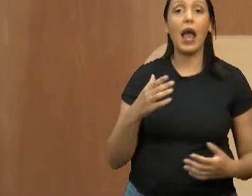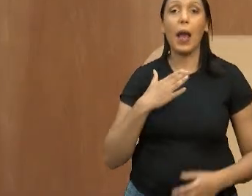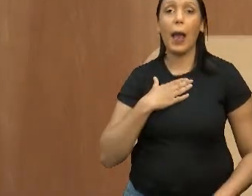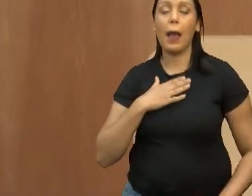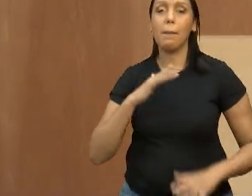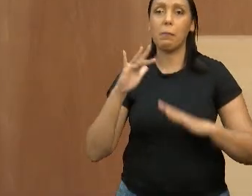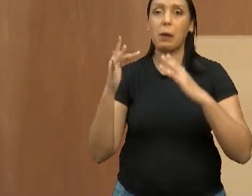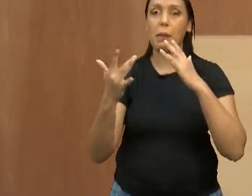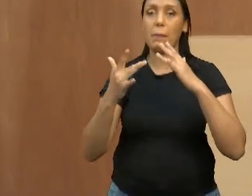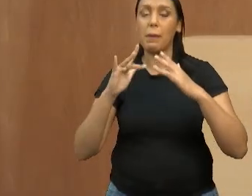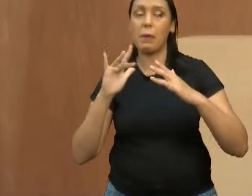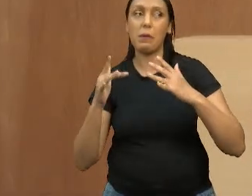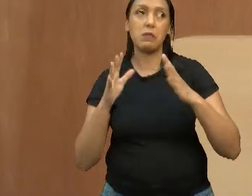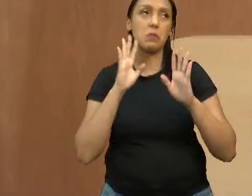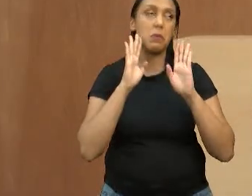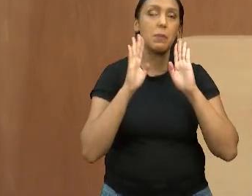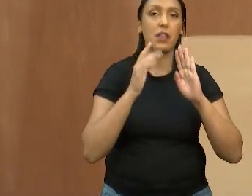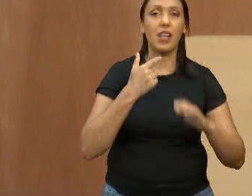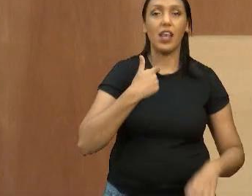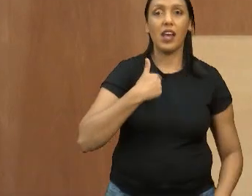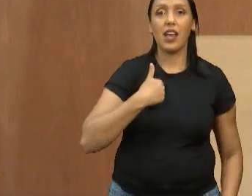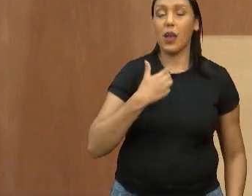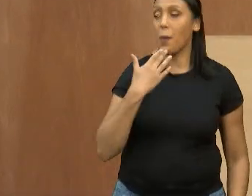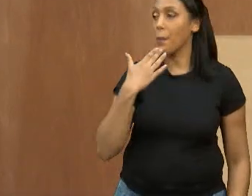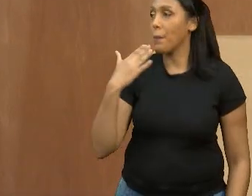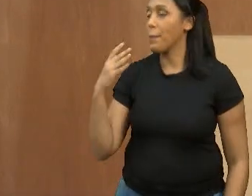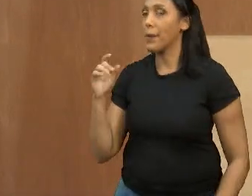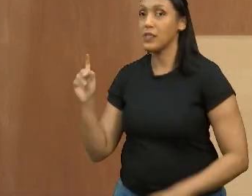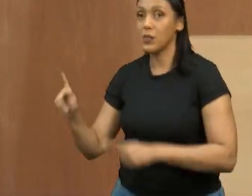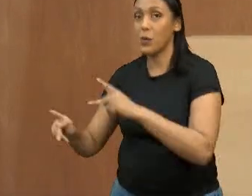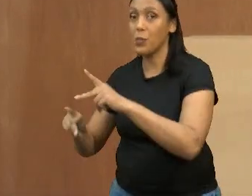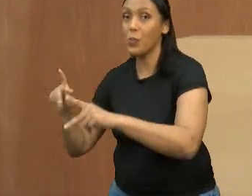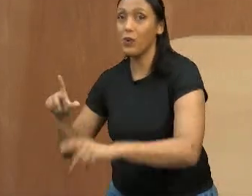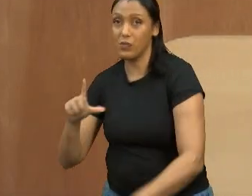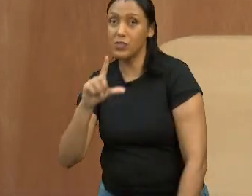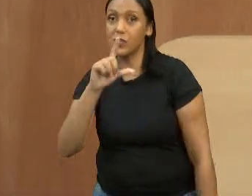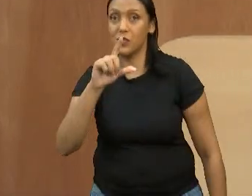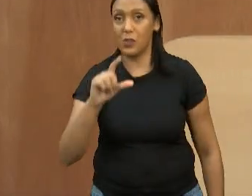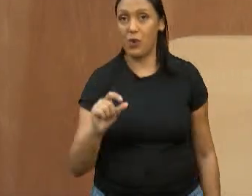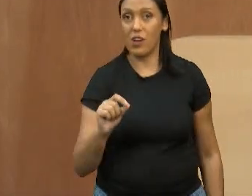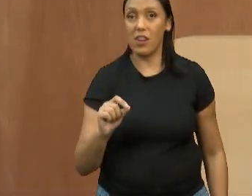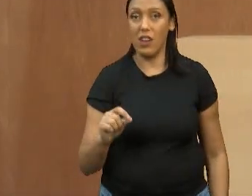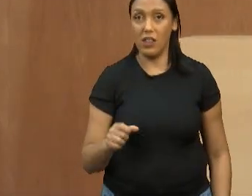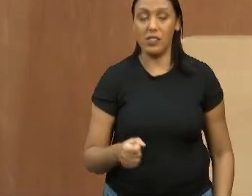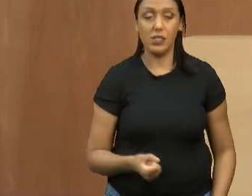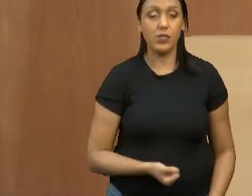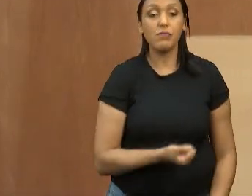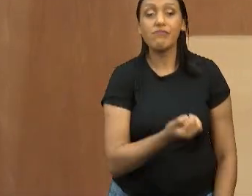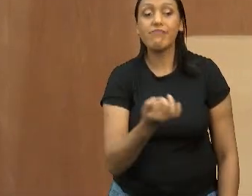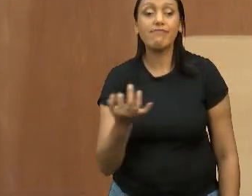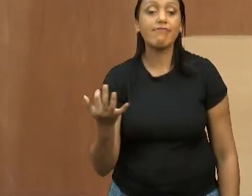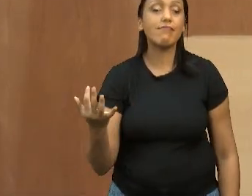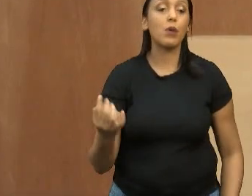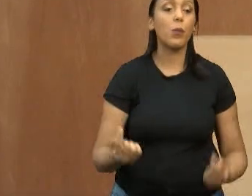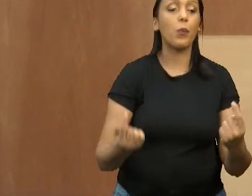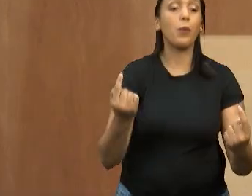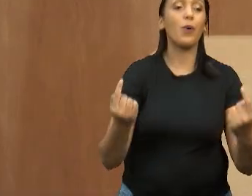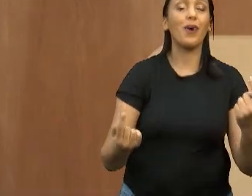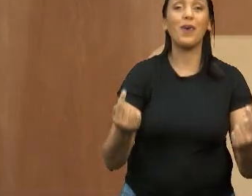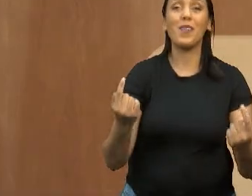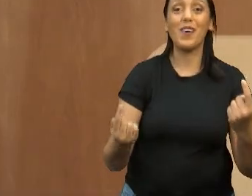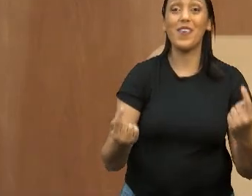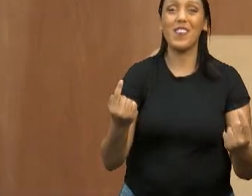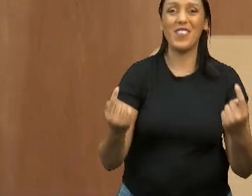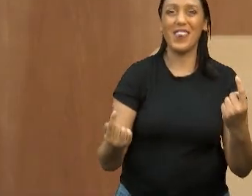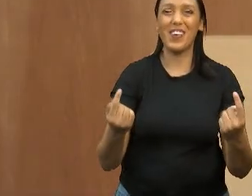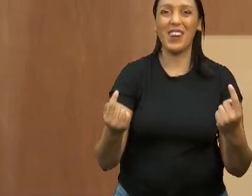Luísa e Tabata participaram, foram citadas por Jacareí para que fossem homenageadas, e hoje elas